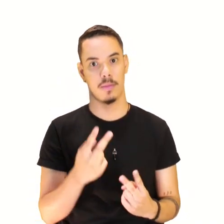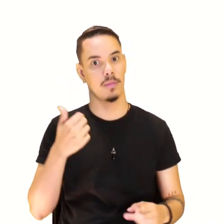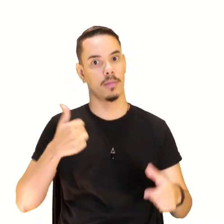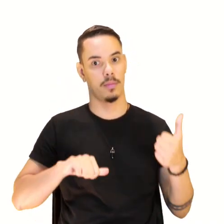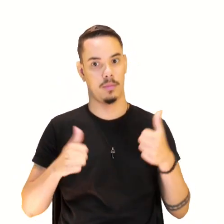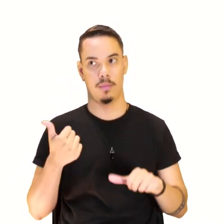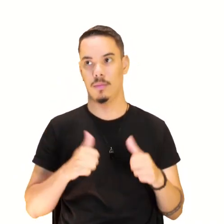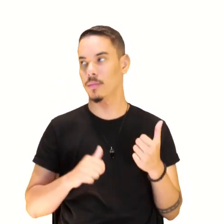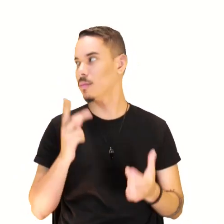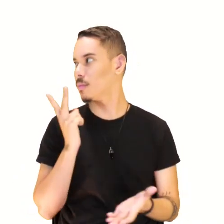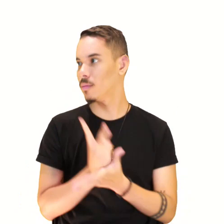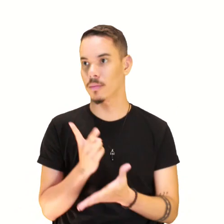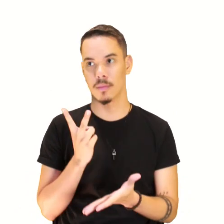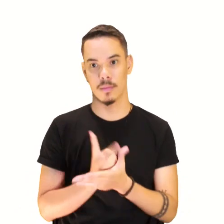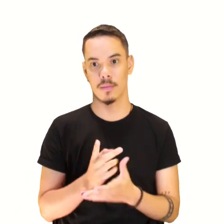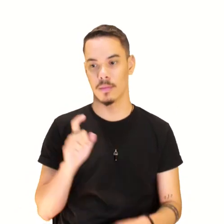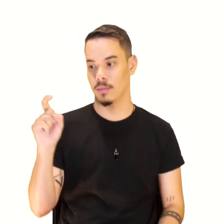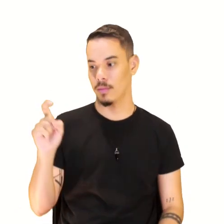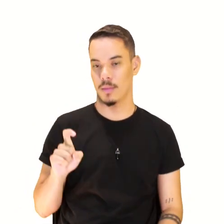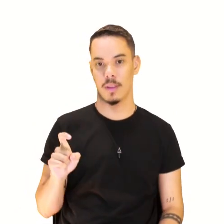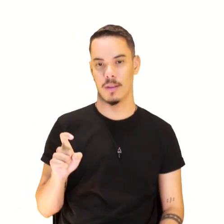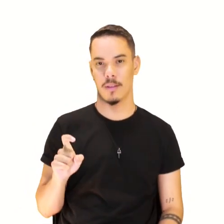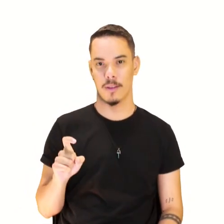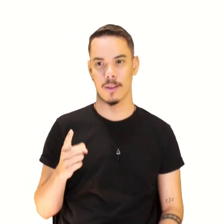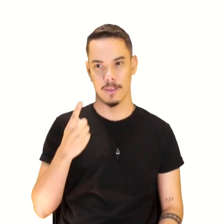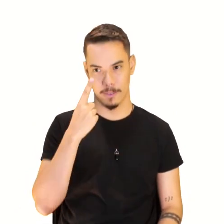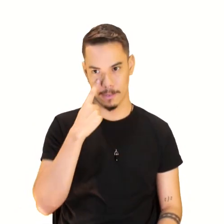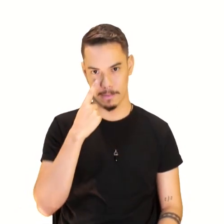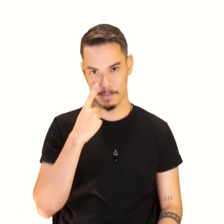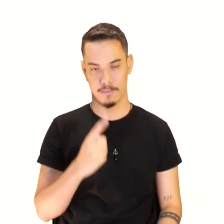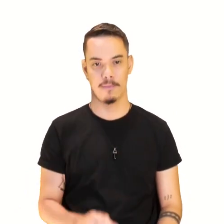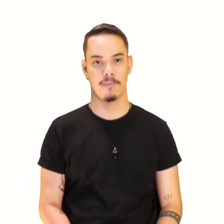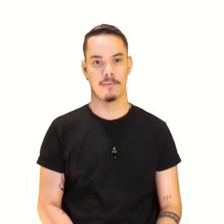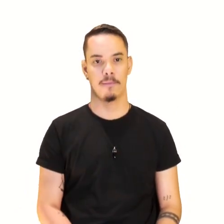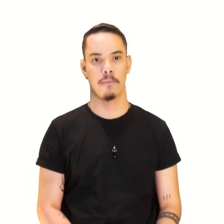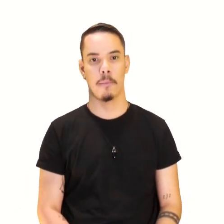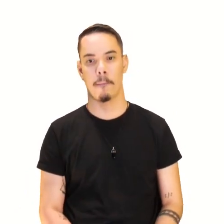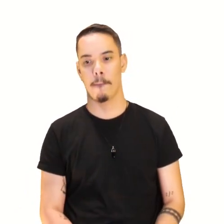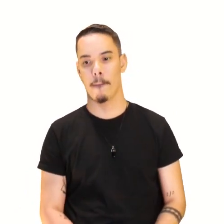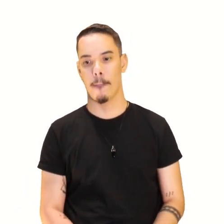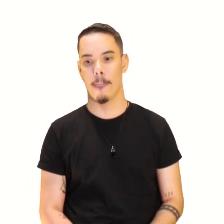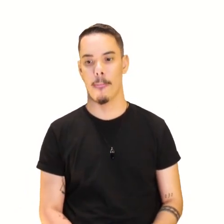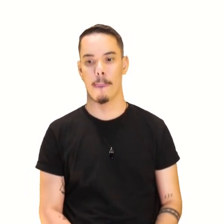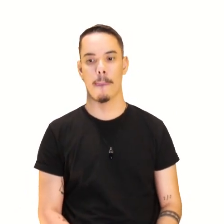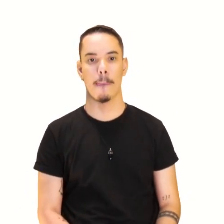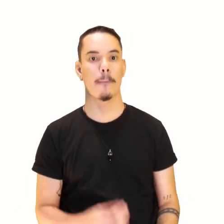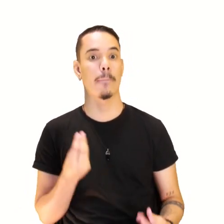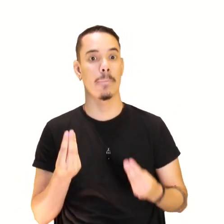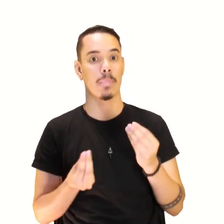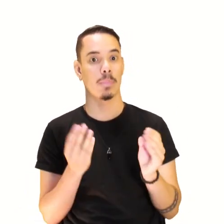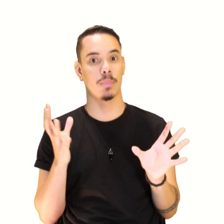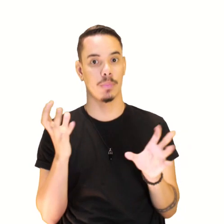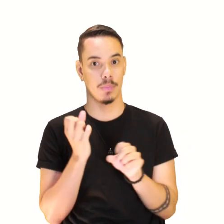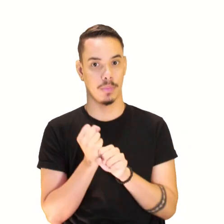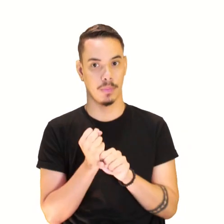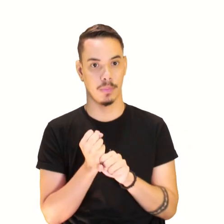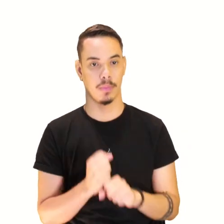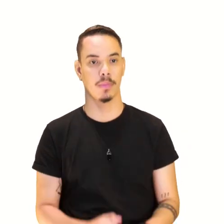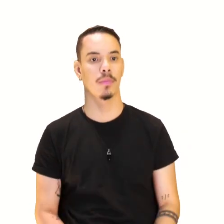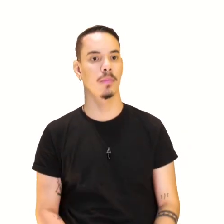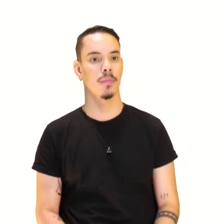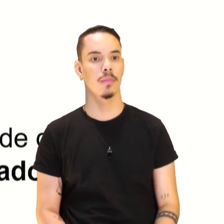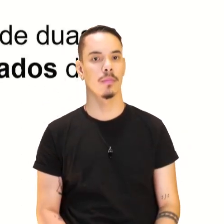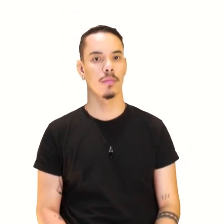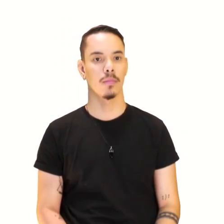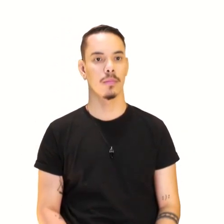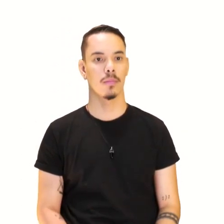em duas sempre com quem tá com x ah vamos ver aqui como é que é que funciona a regrinha como calcular uma regra de três compostos coração